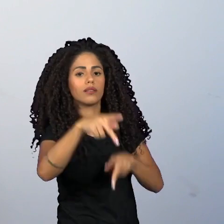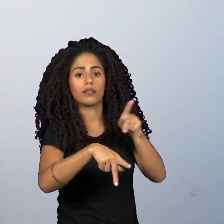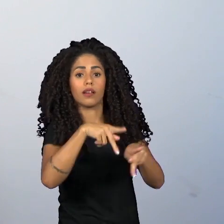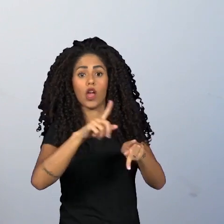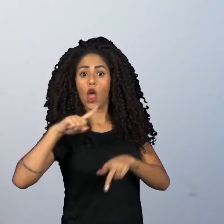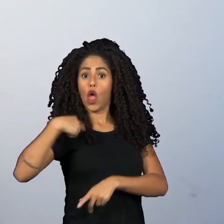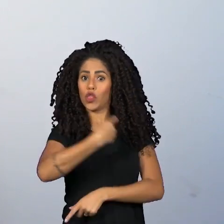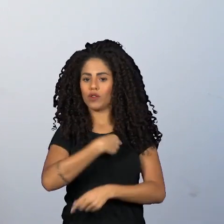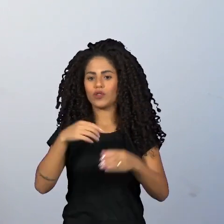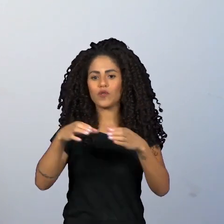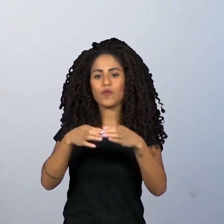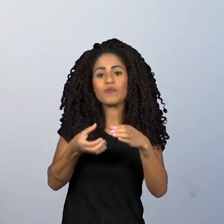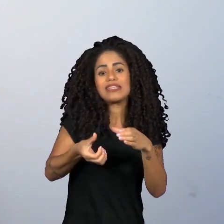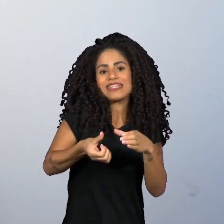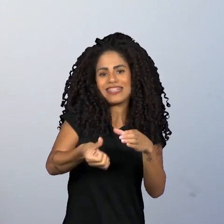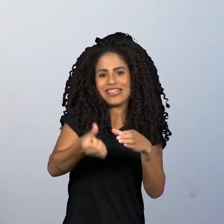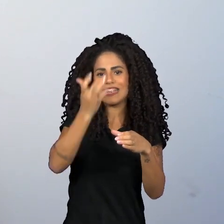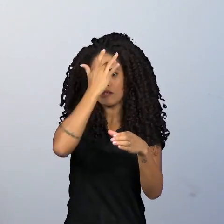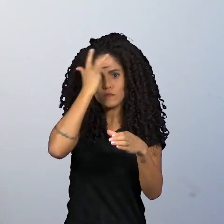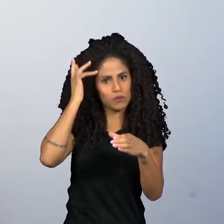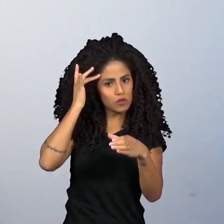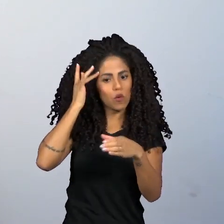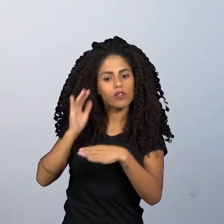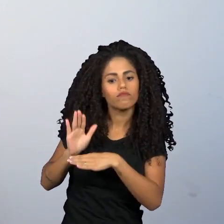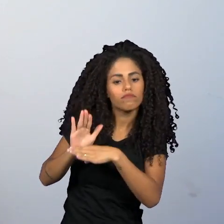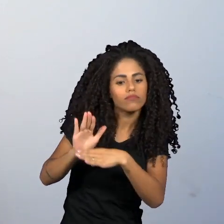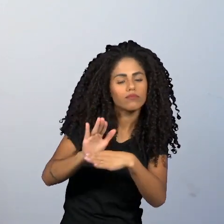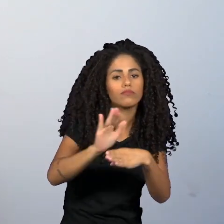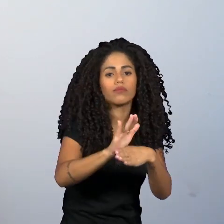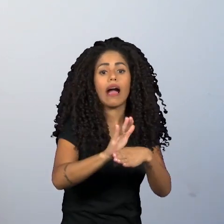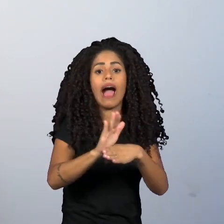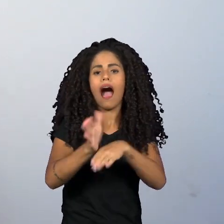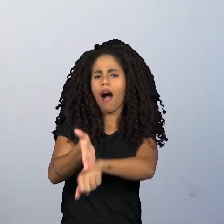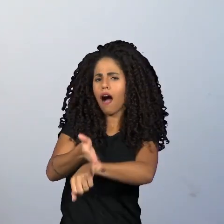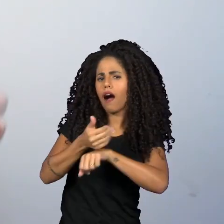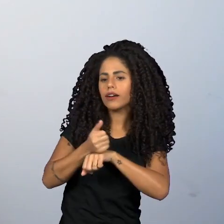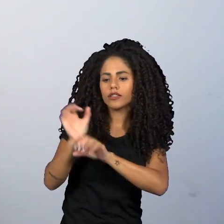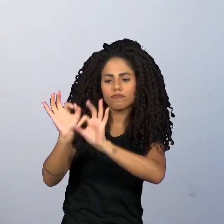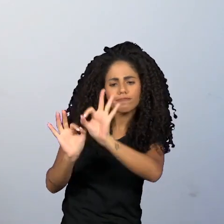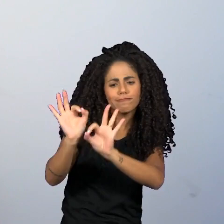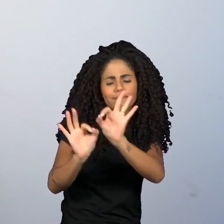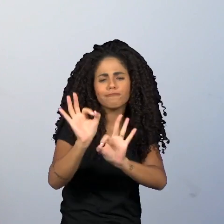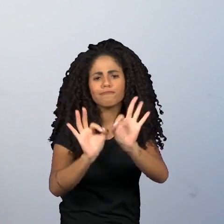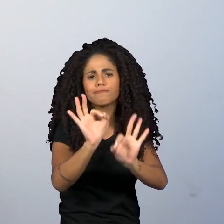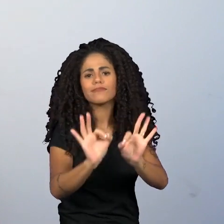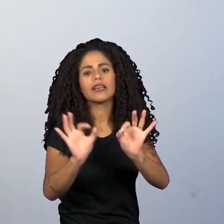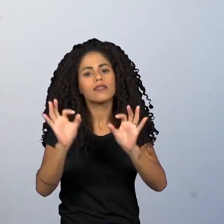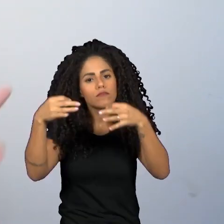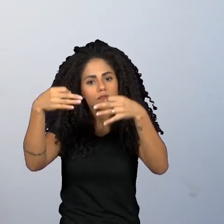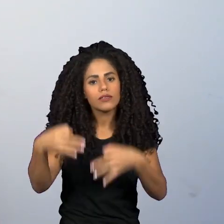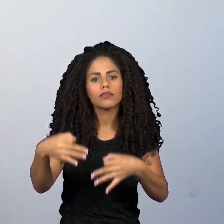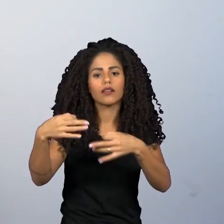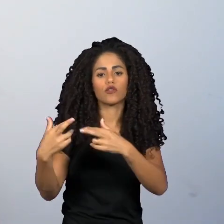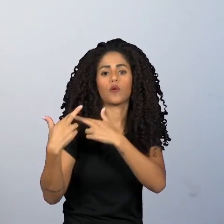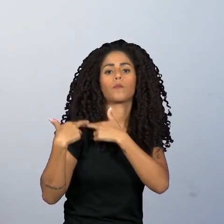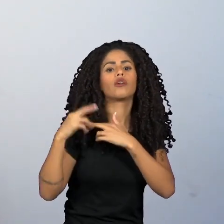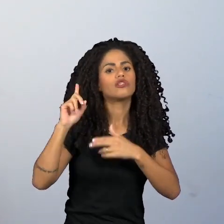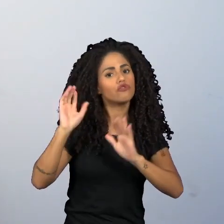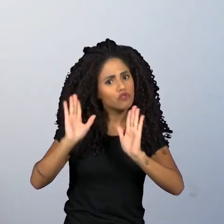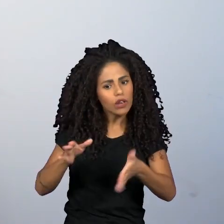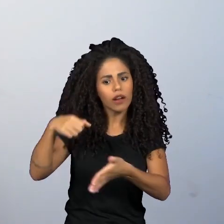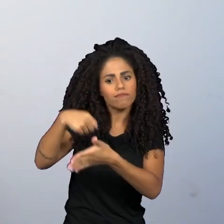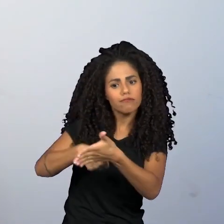somos seis co-vereadores que, antes de se organizarem para o mandato, já eram militantes